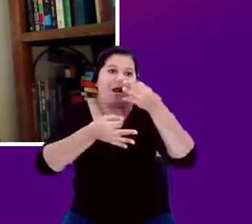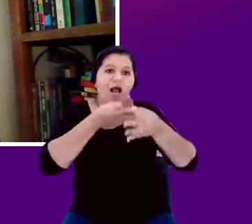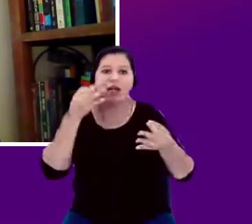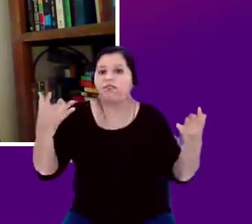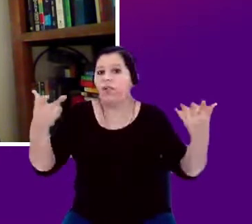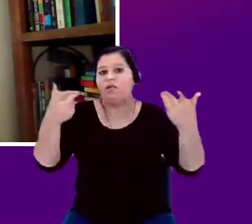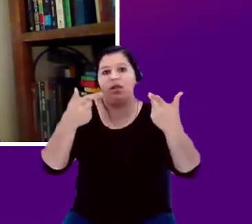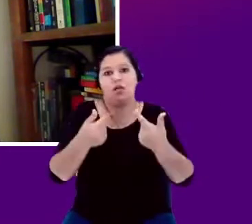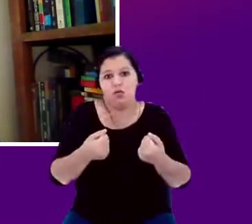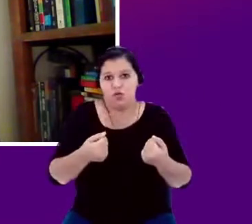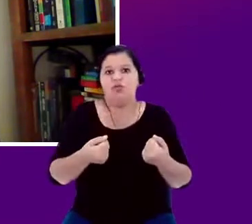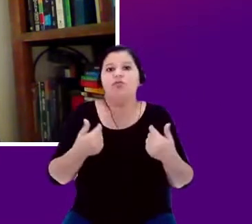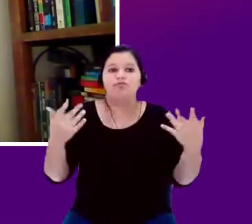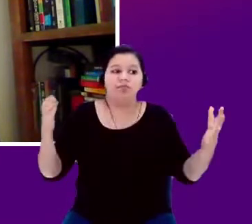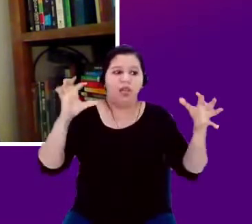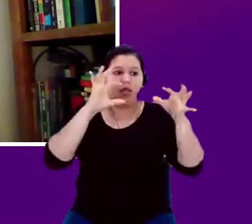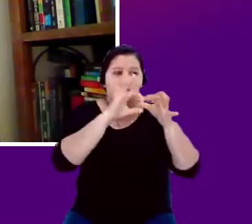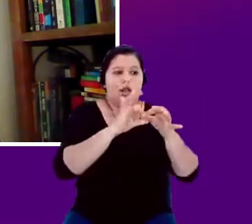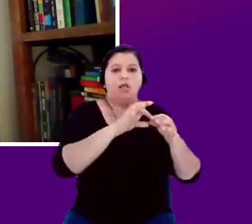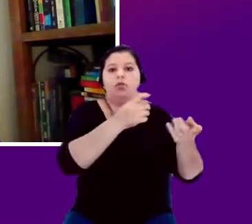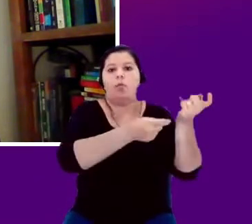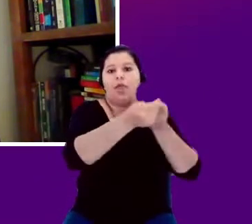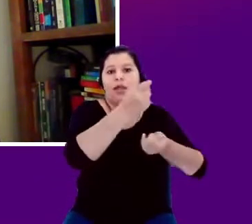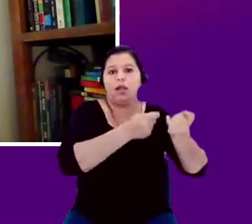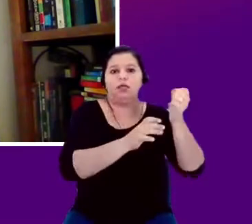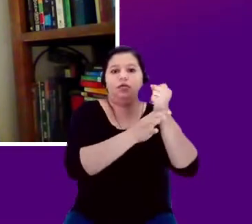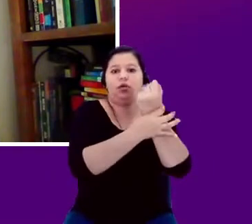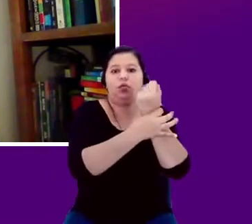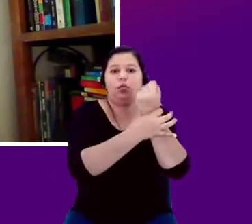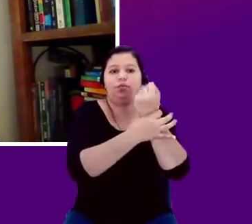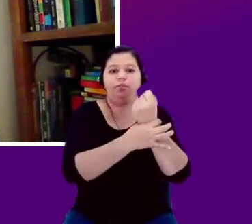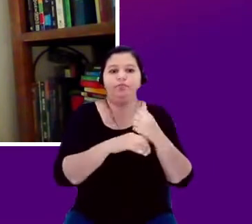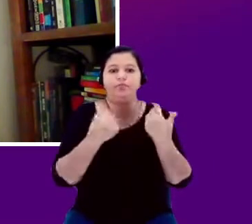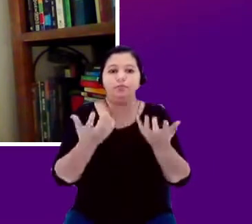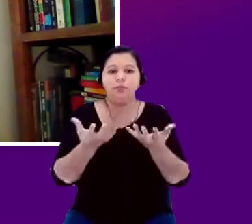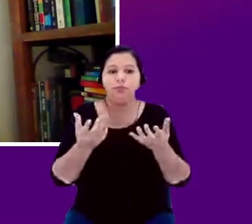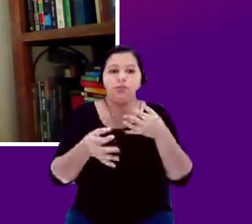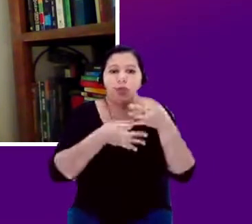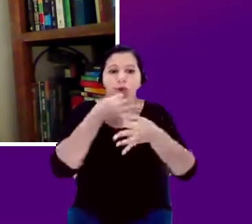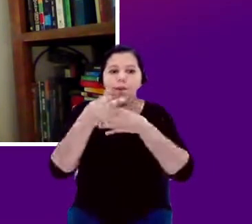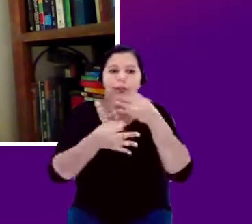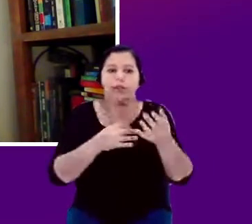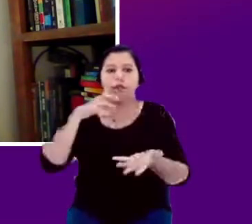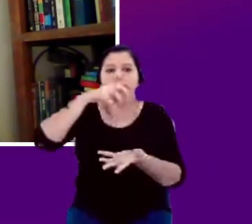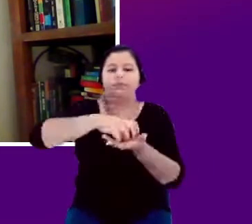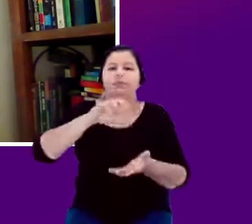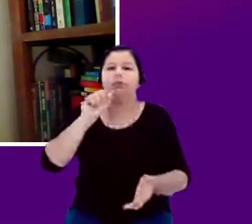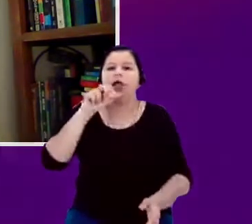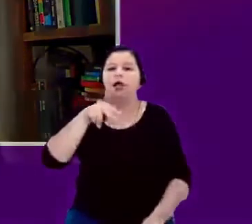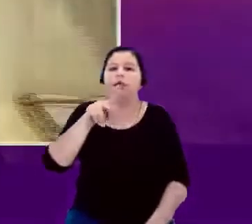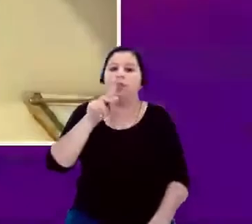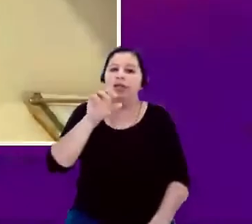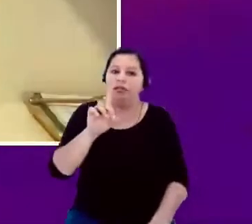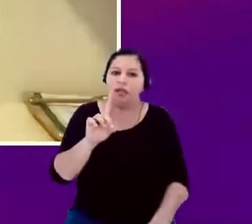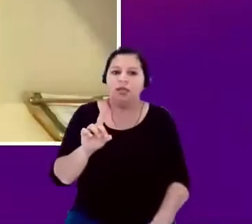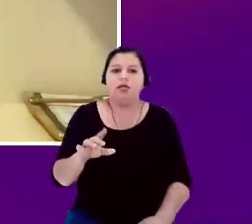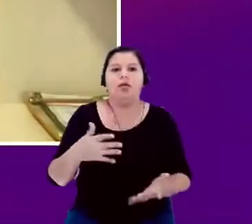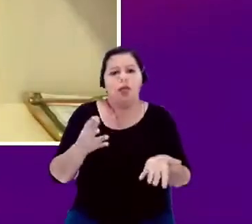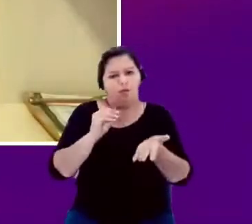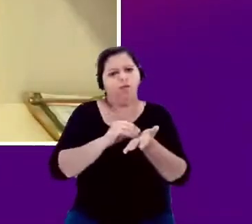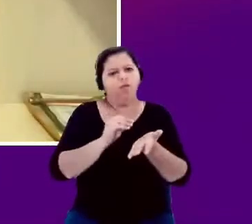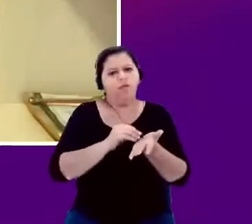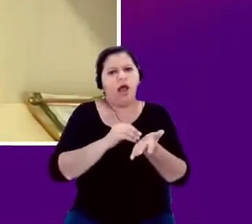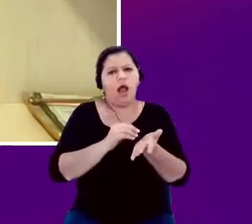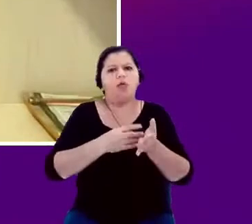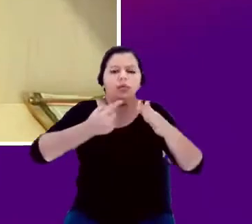aspectos ligados aí ao mercado de seguros, né? Eu queria comentar que a ANPD, de fato, ainda não se debruçou de maneira aprofundada sobre